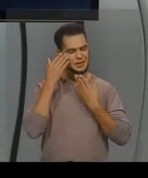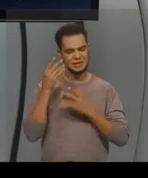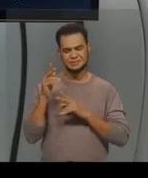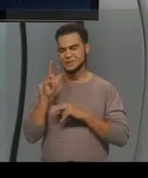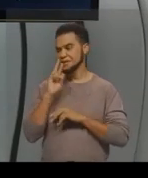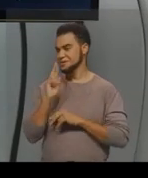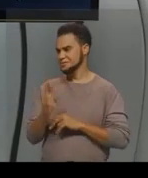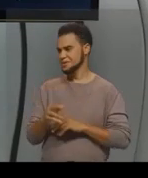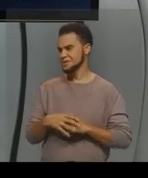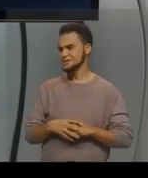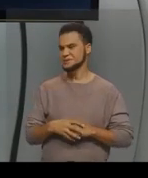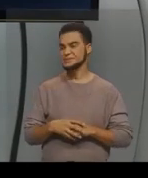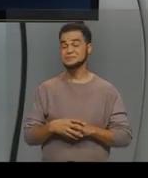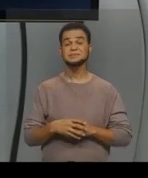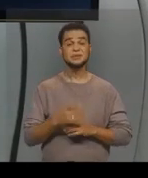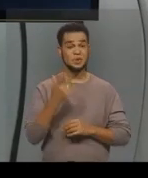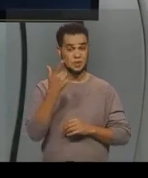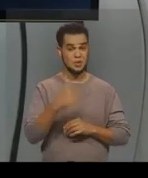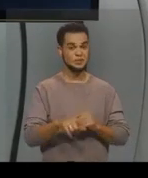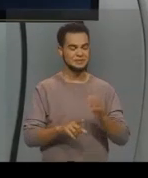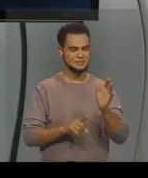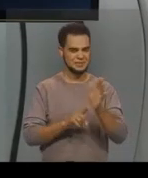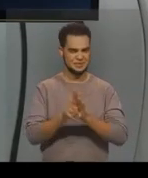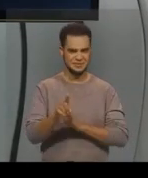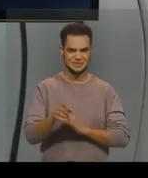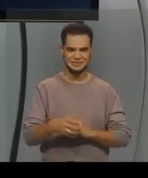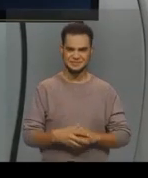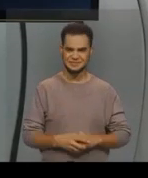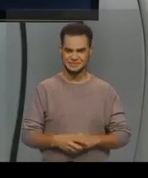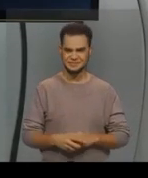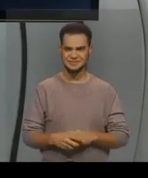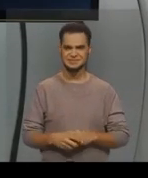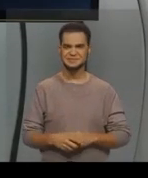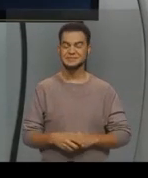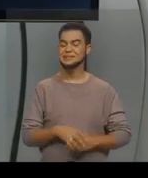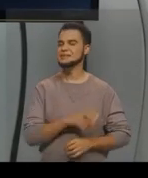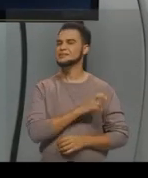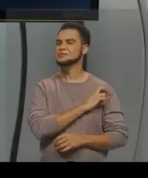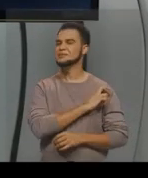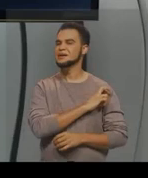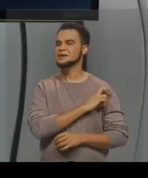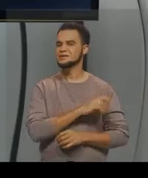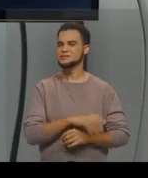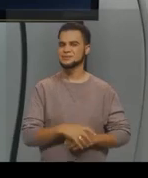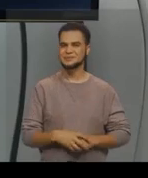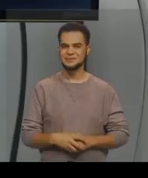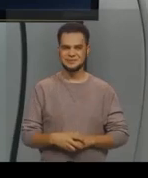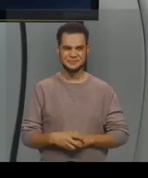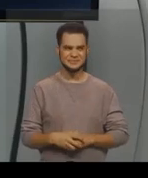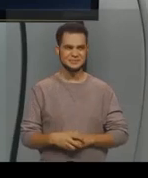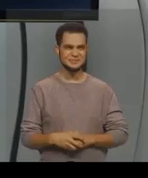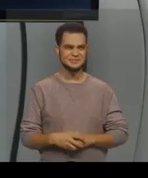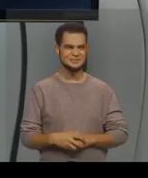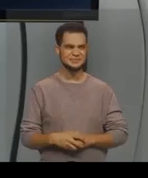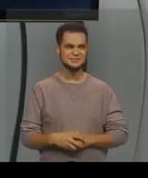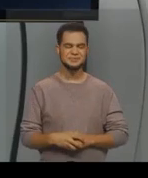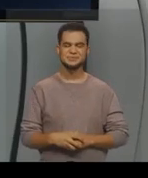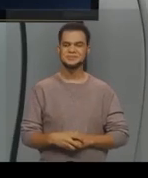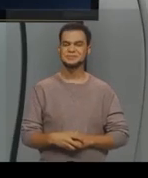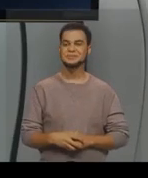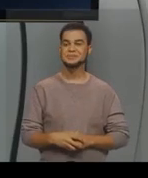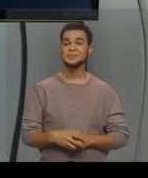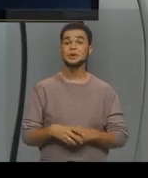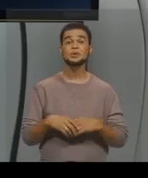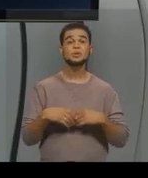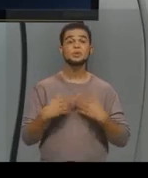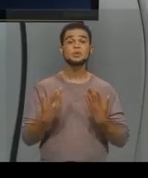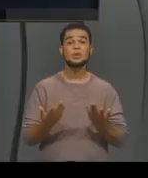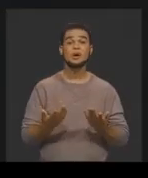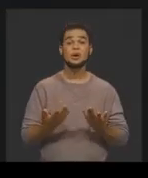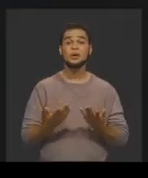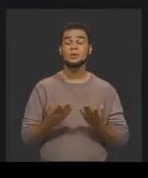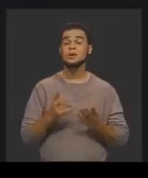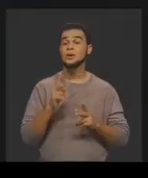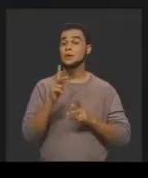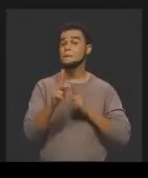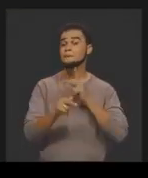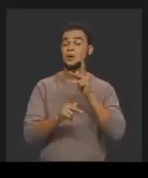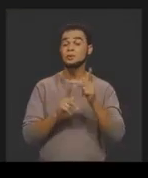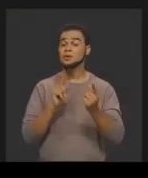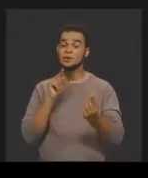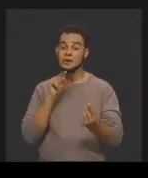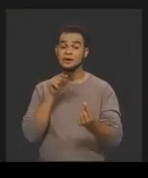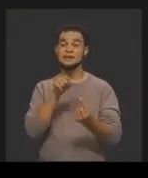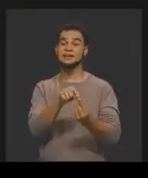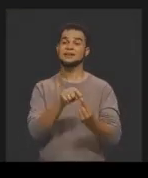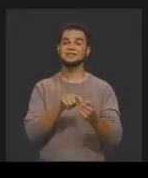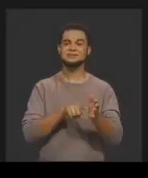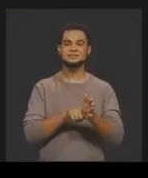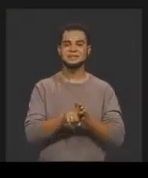professora. Agora, nossa próxima pergunta. Do 5º ano. Qual é o público-alvo de uma pesquisa? Não